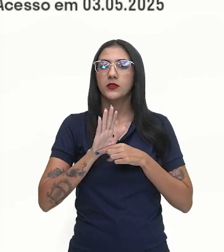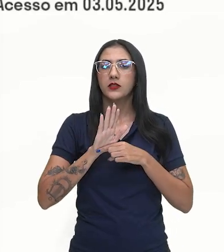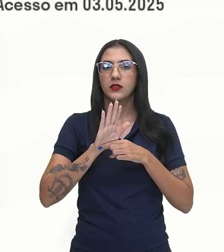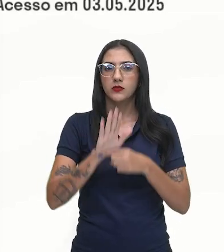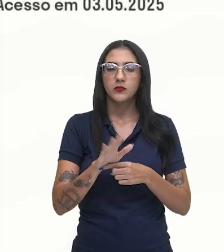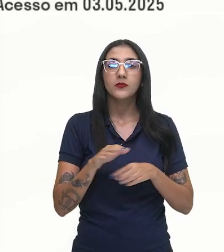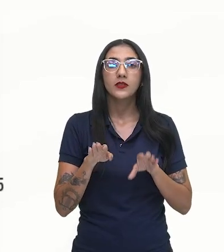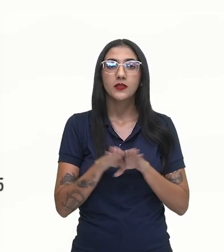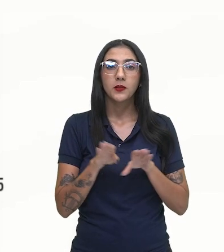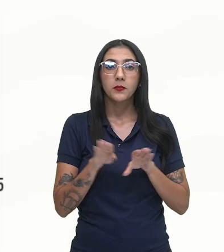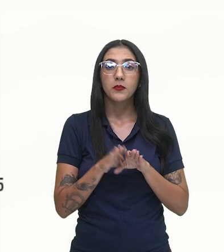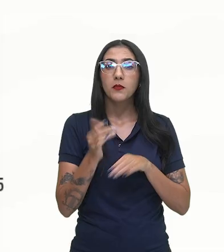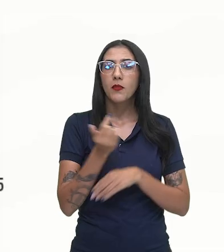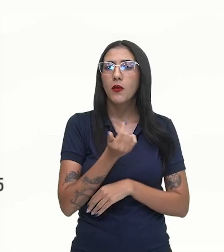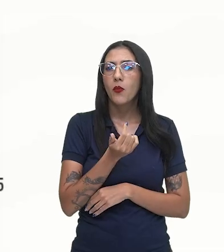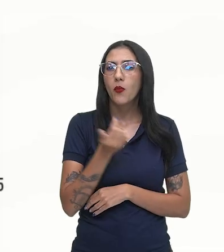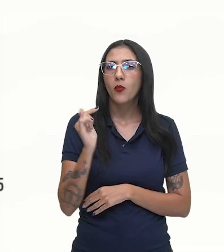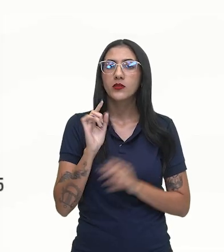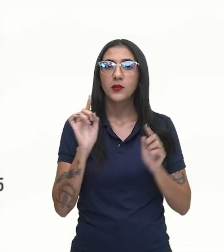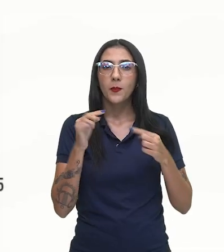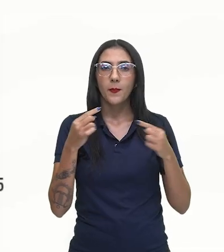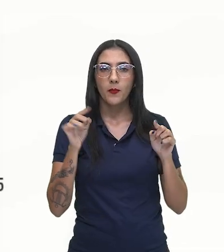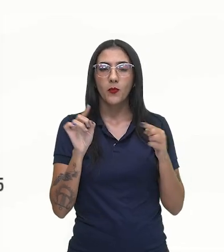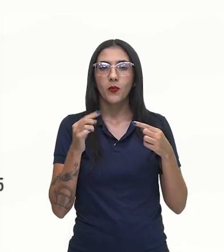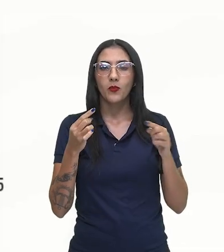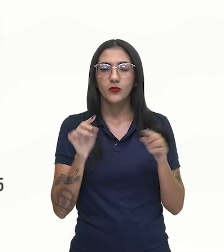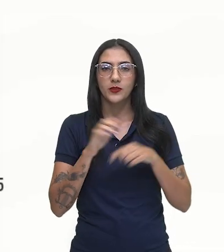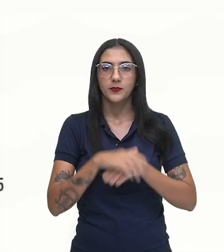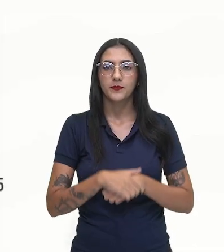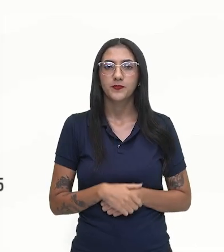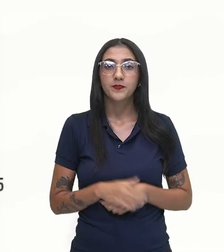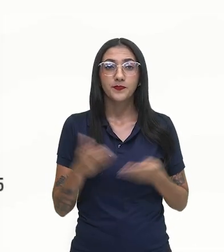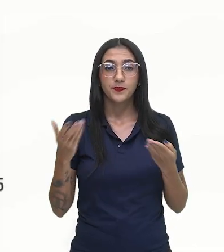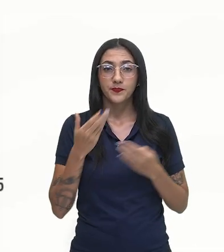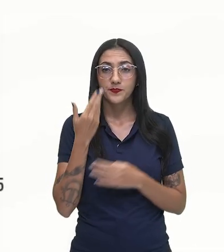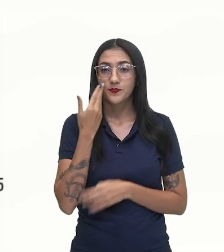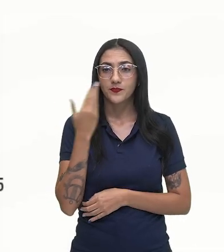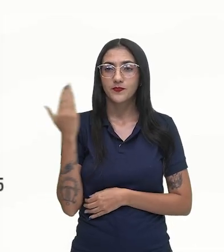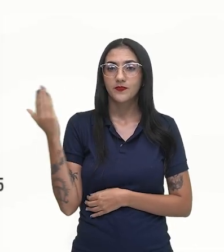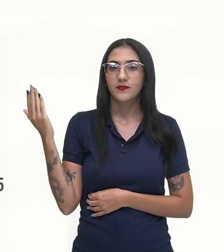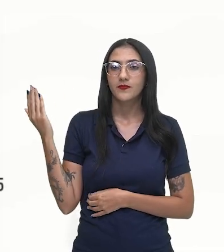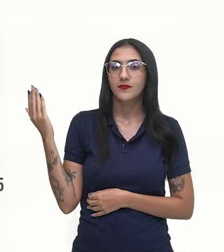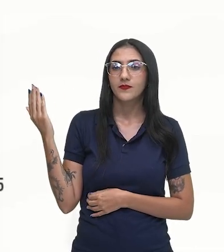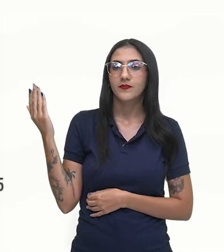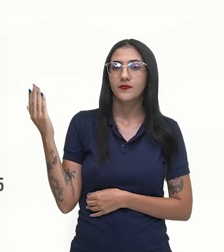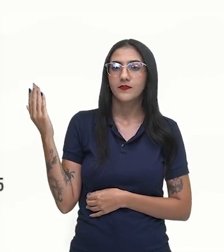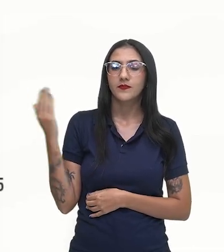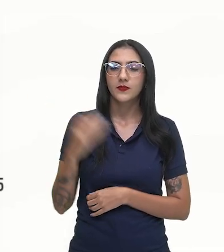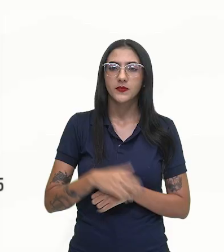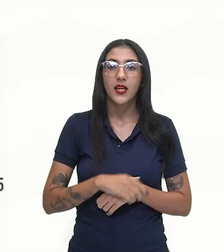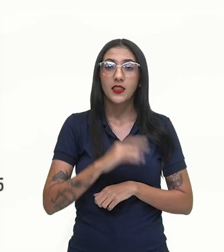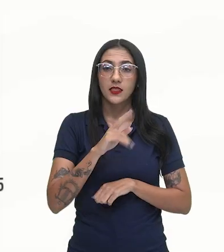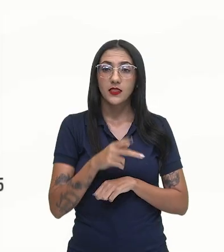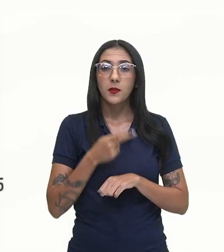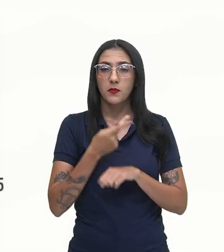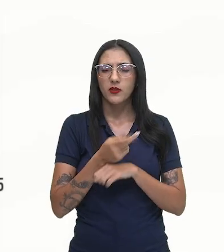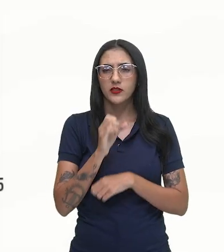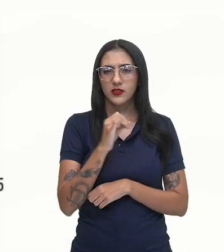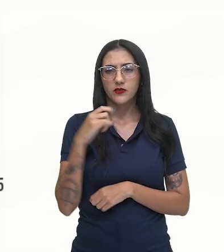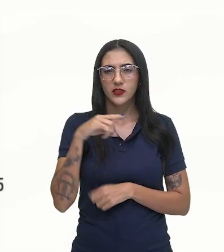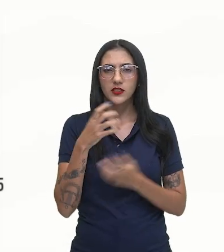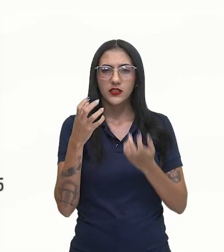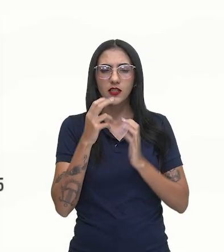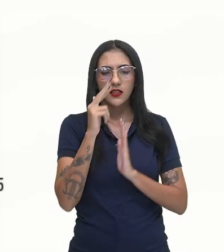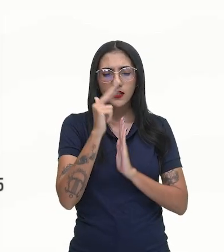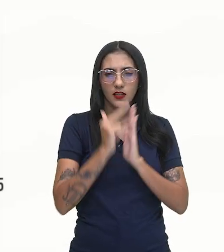vocês outra música. E esta música é de Coldplay. Depois, se vocês quiserem escutar aí